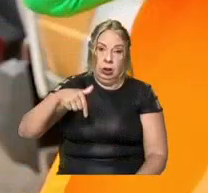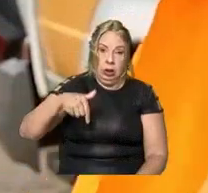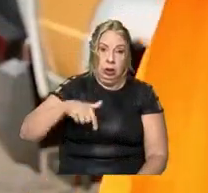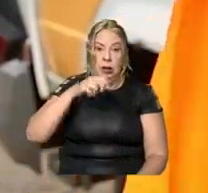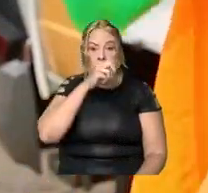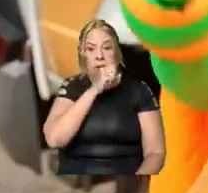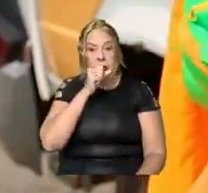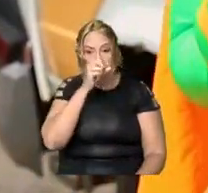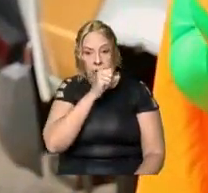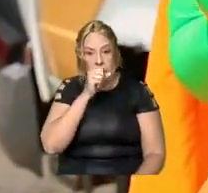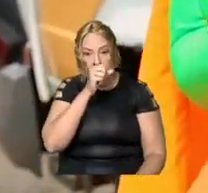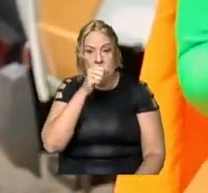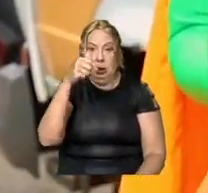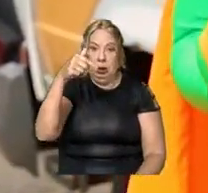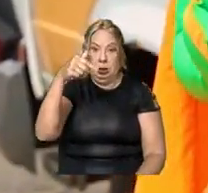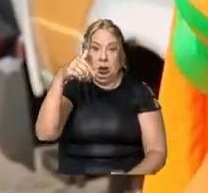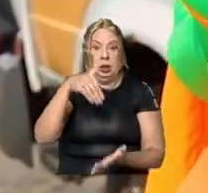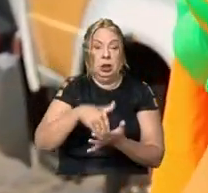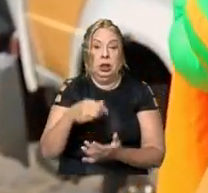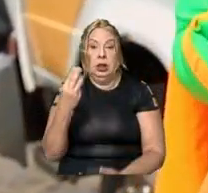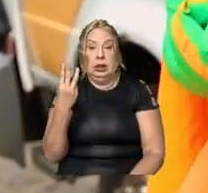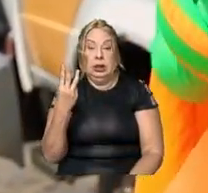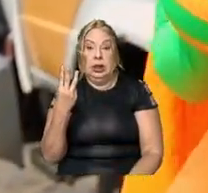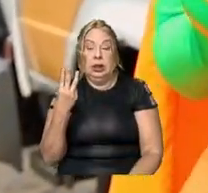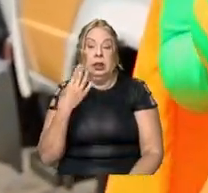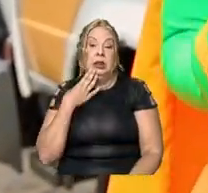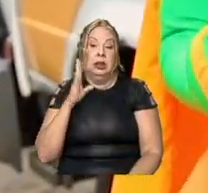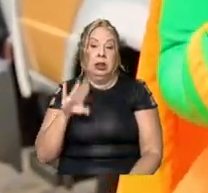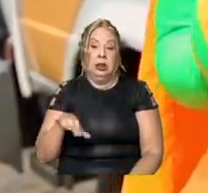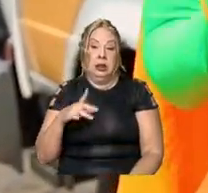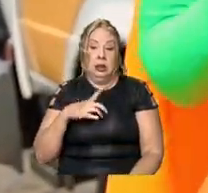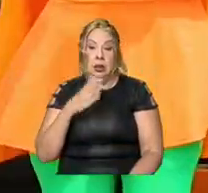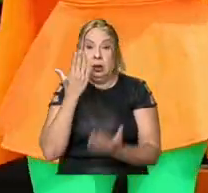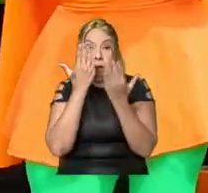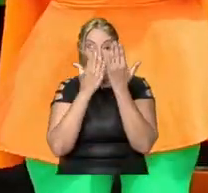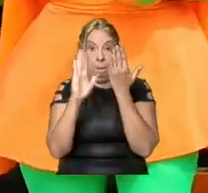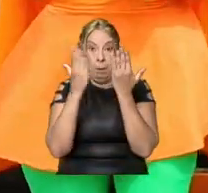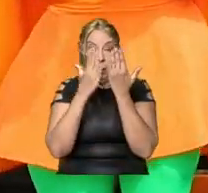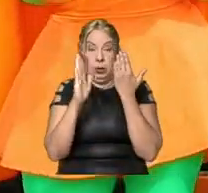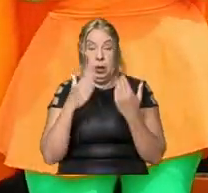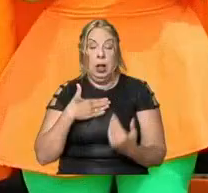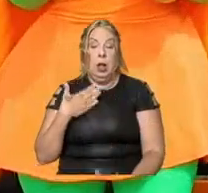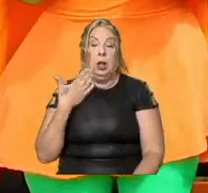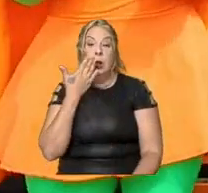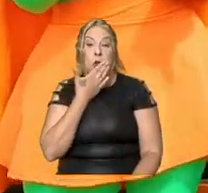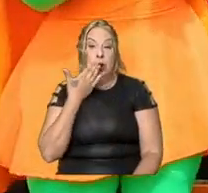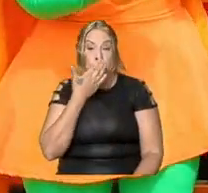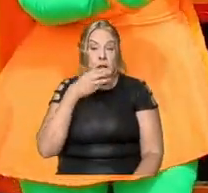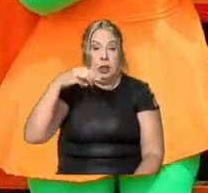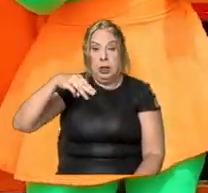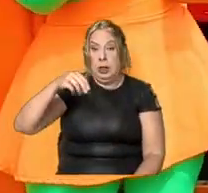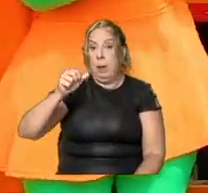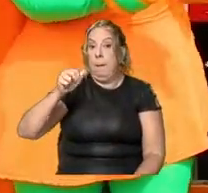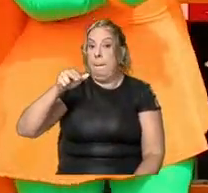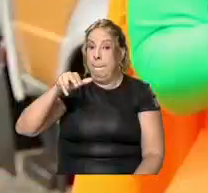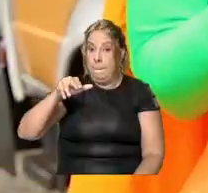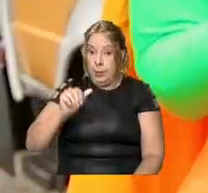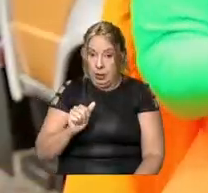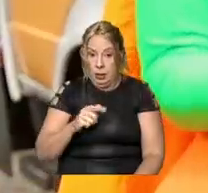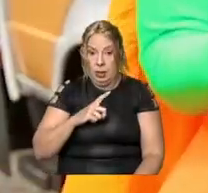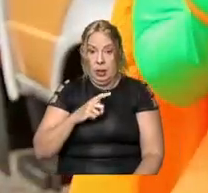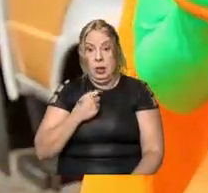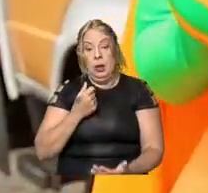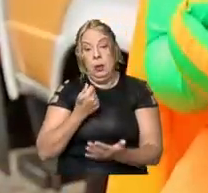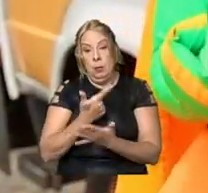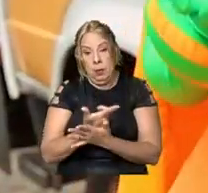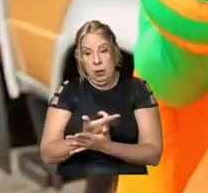aos sábados, das 7 às 15 horas, na porta da Doce Mania e Gata Biju. Então só é passar por ali e adquirir o Caju Cap com você. Adquirir o Caju Cap. E